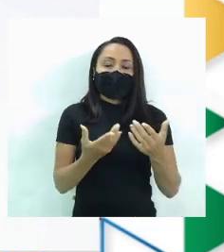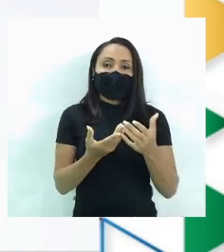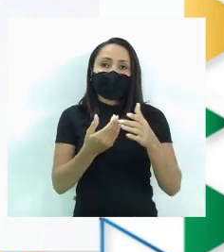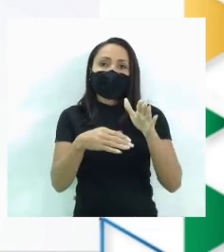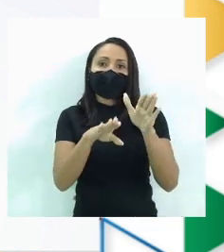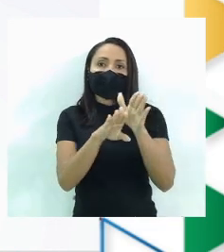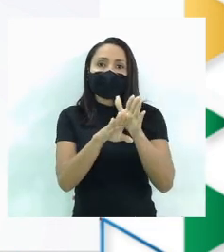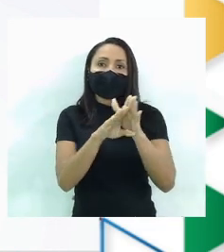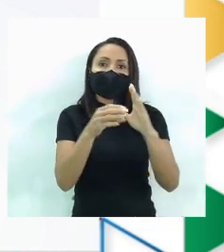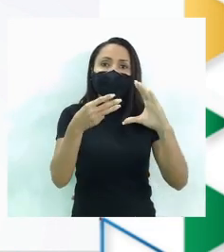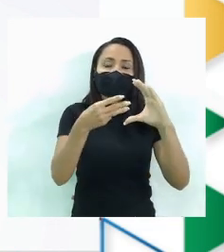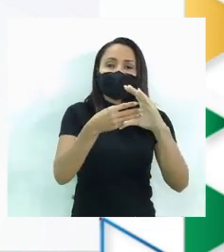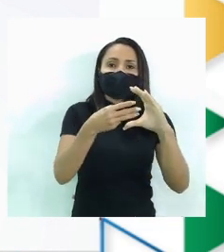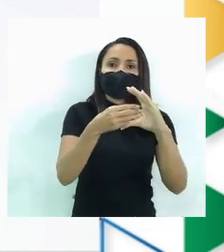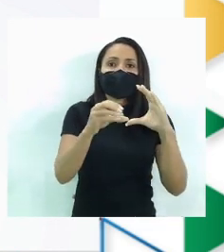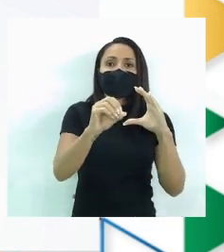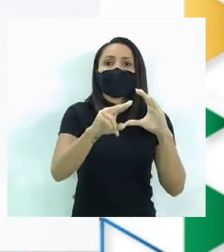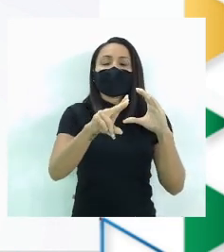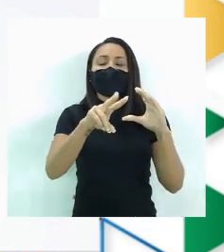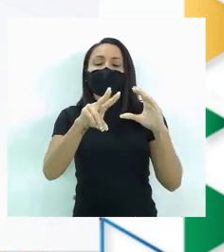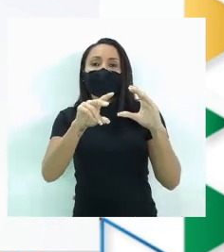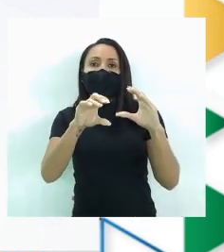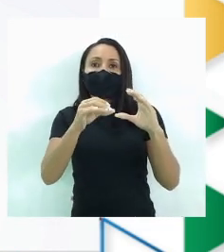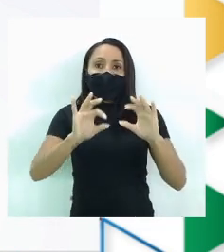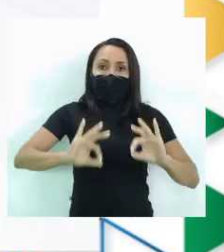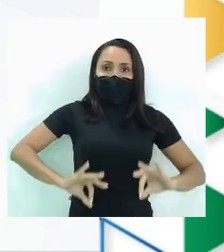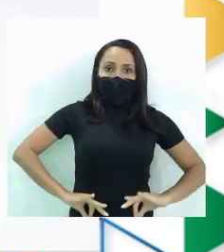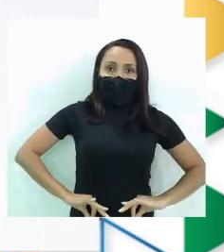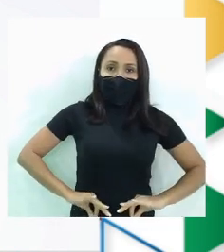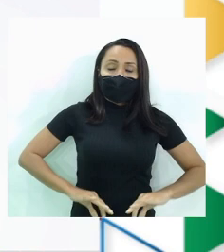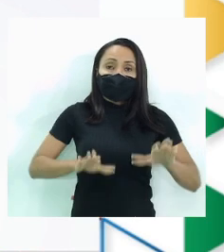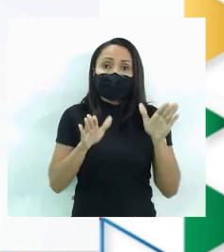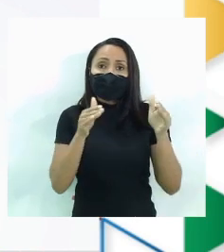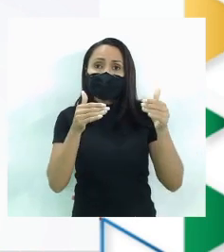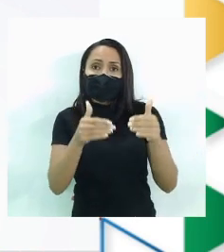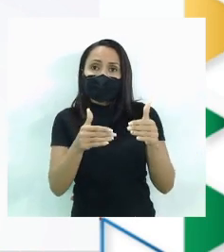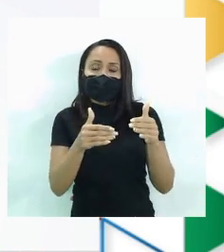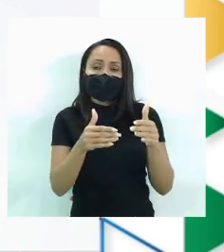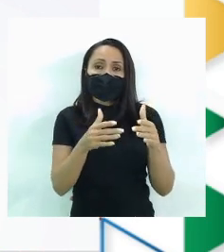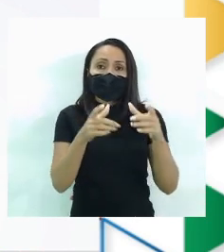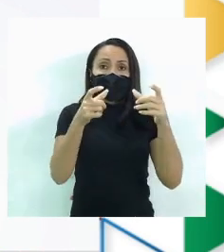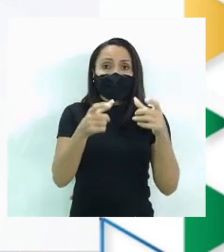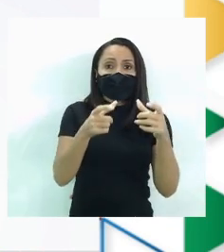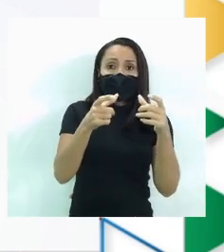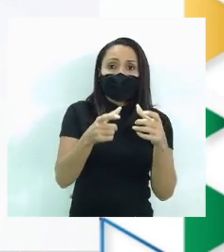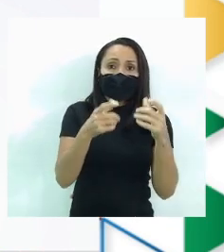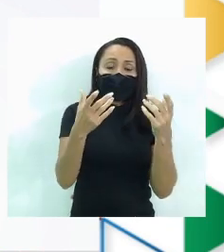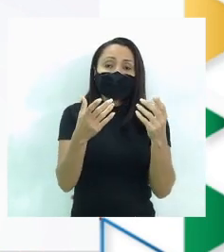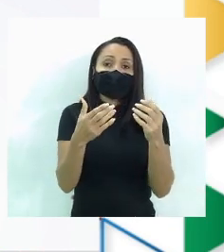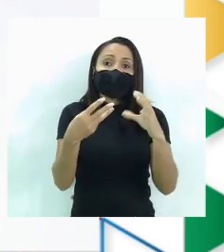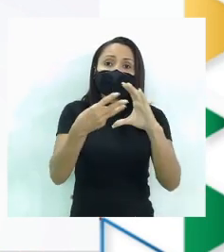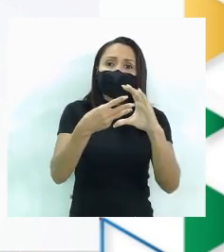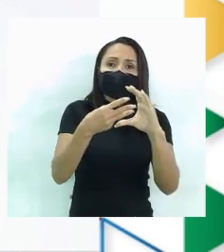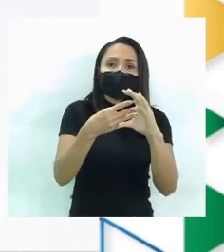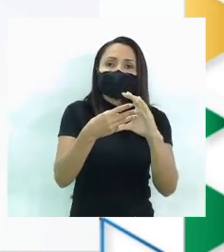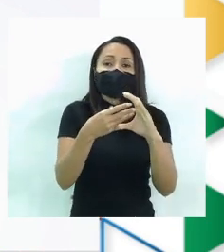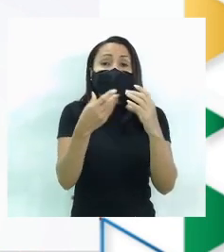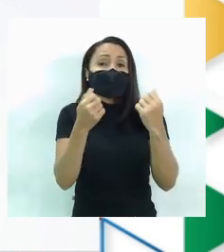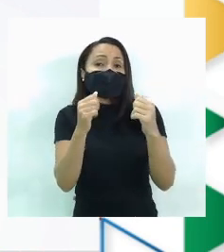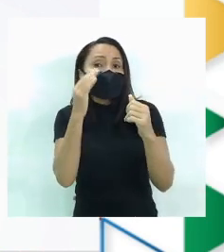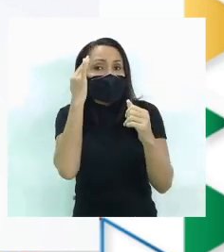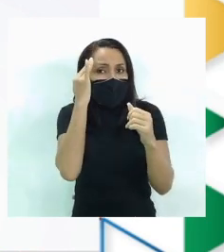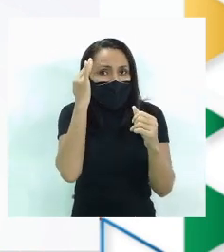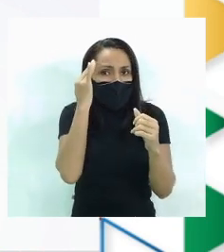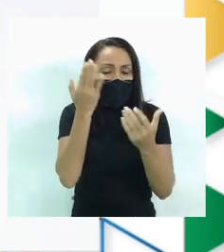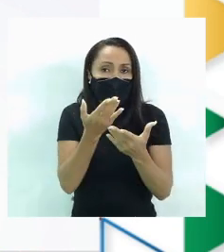à célula-alvo. Liga-se a receptores específicos localizados na superfície das células. Basta entender, caro estudante,